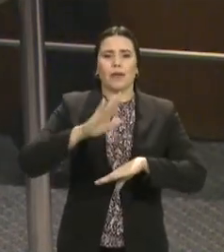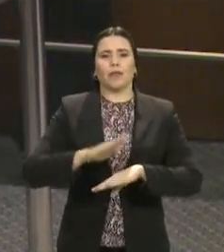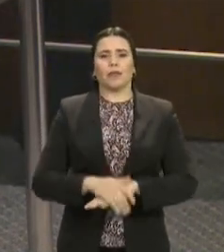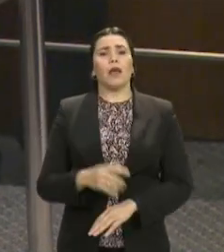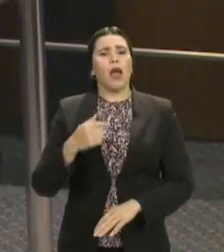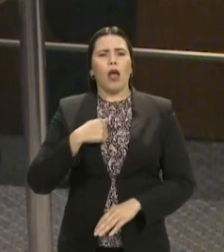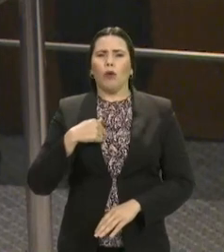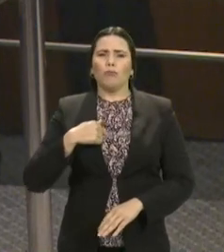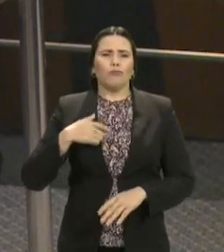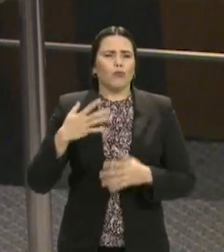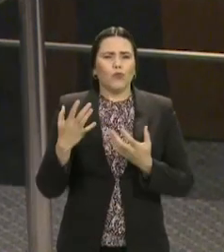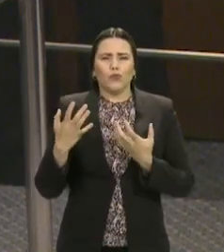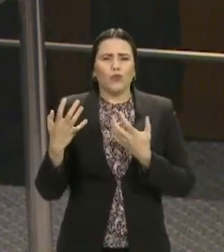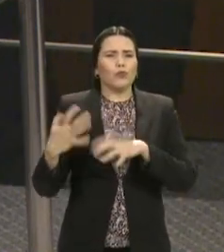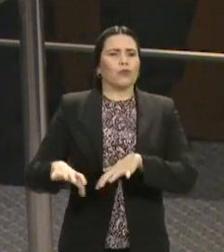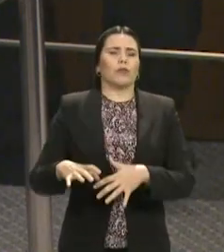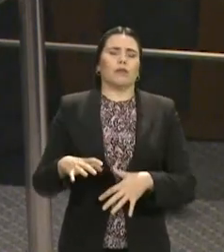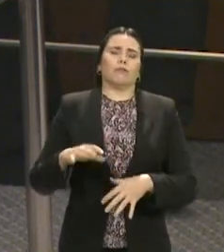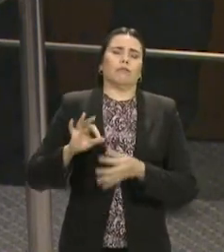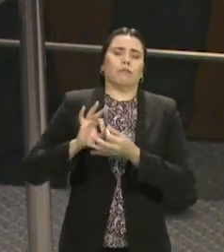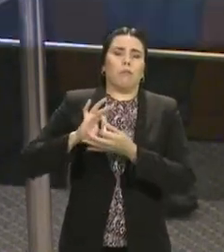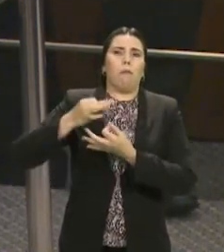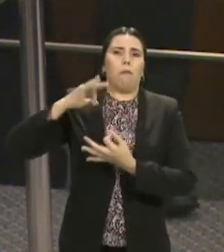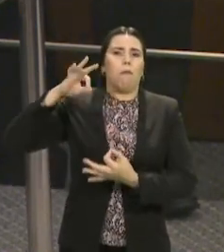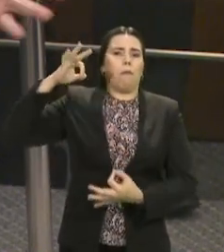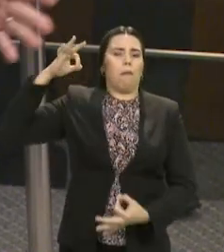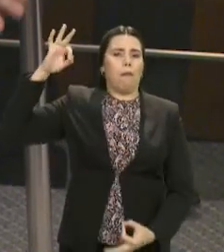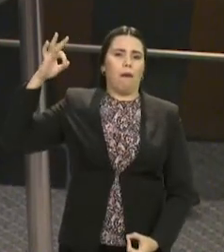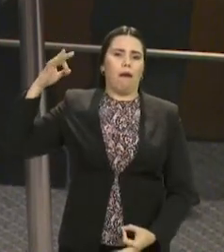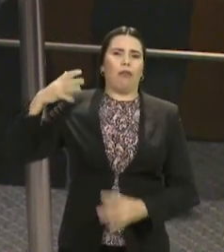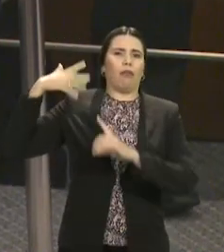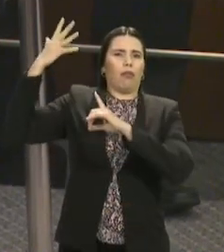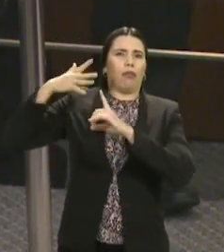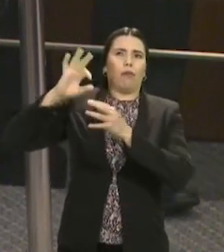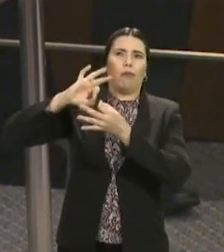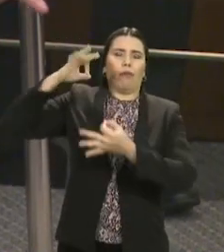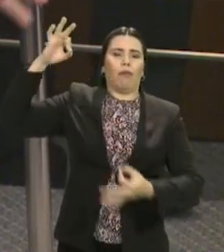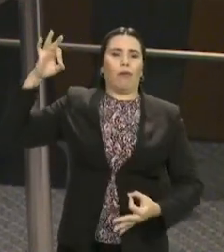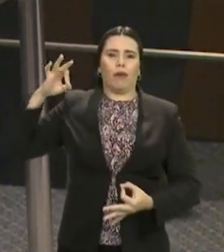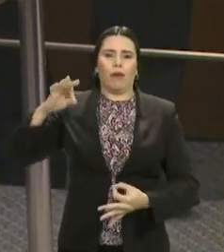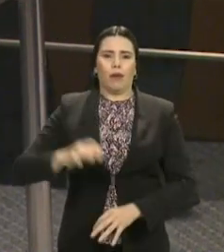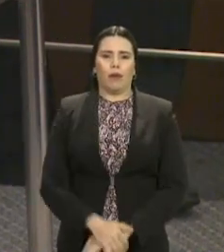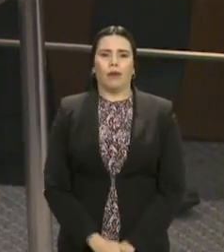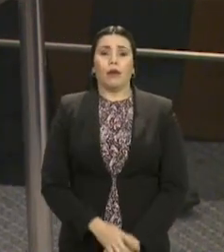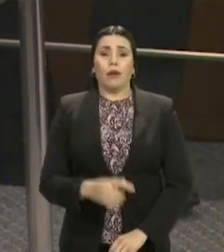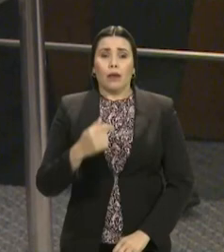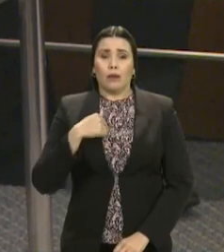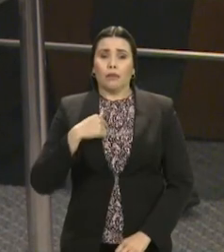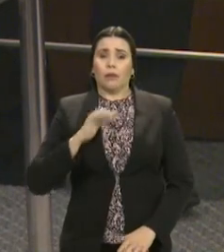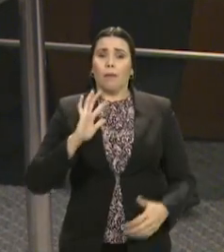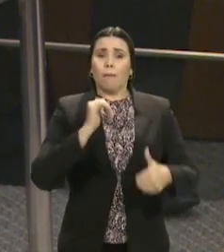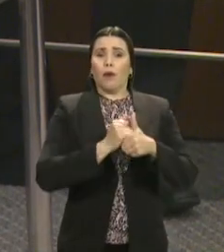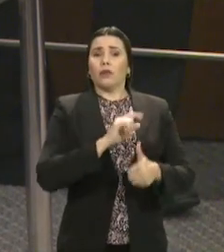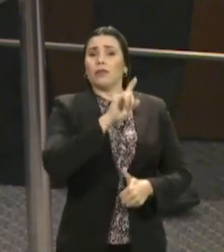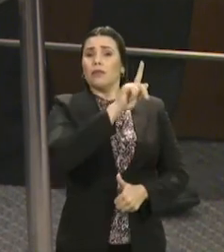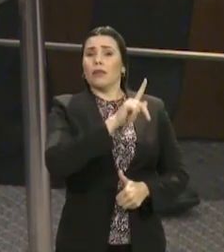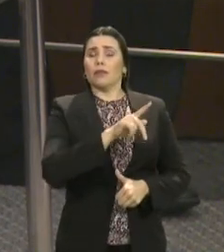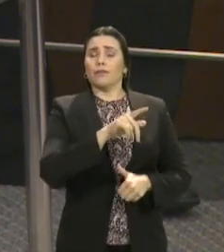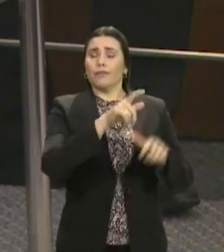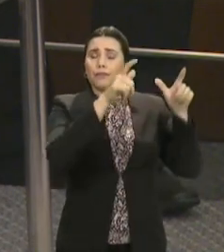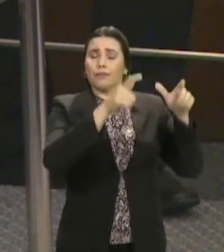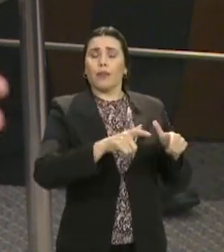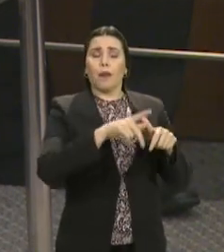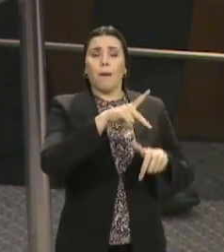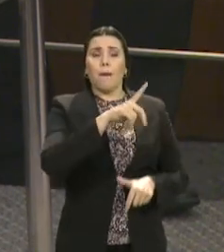o discurso de posse lá no Palácio. Hoje foi aqui, o meu querido amigo Otelino me fez uma